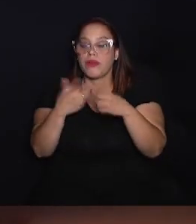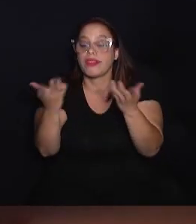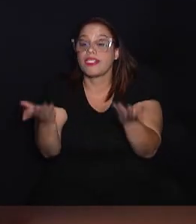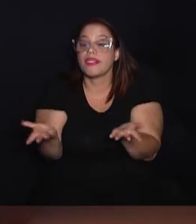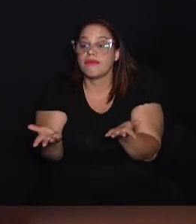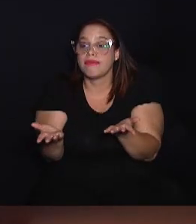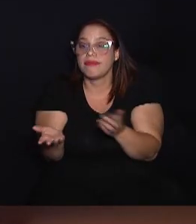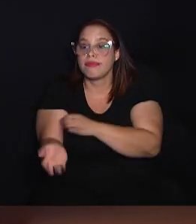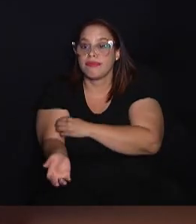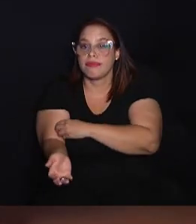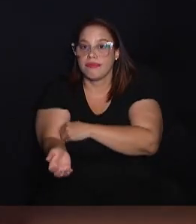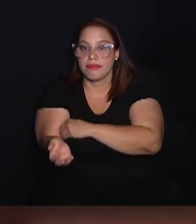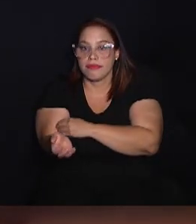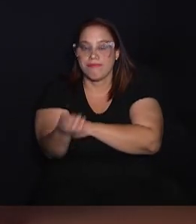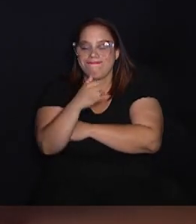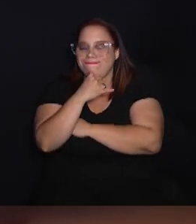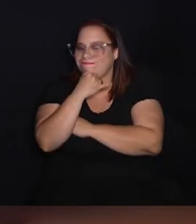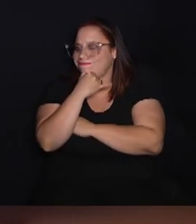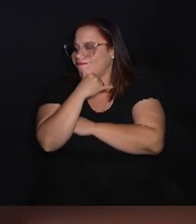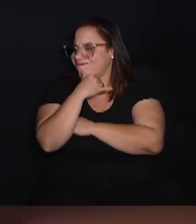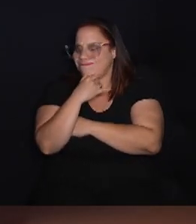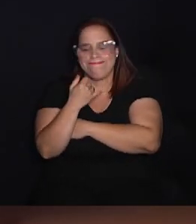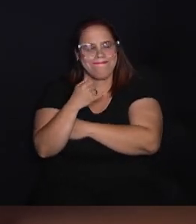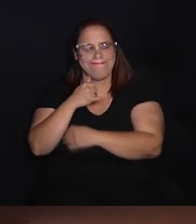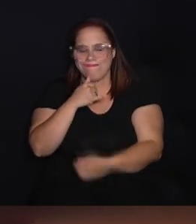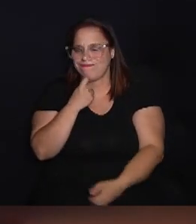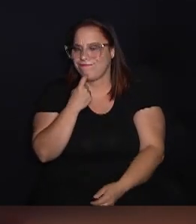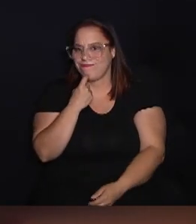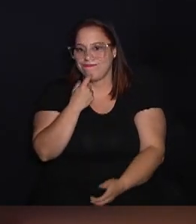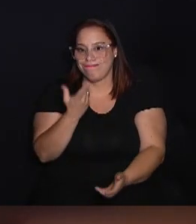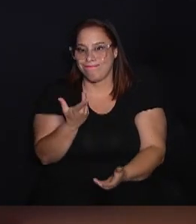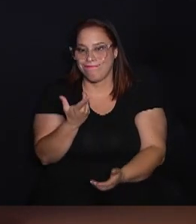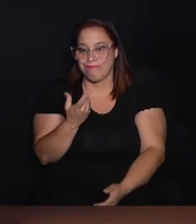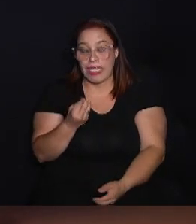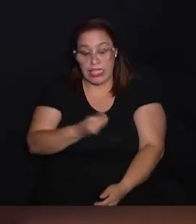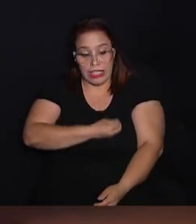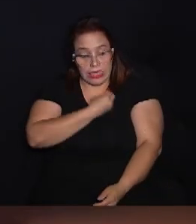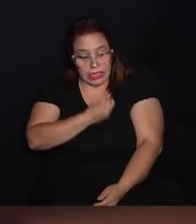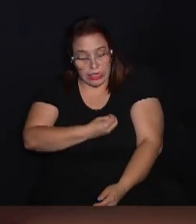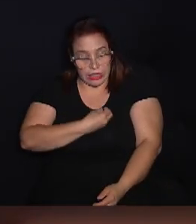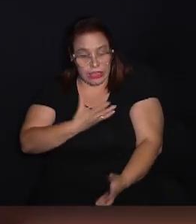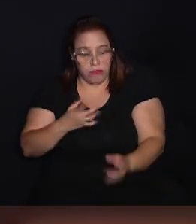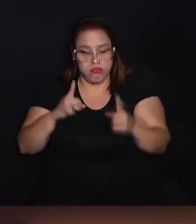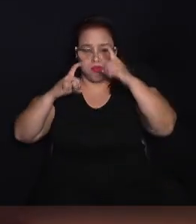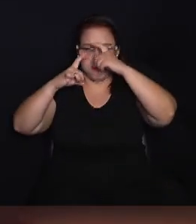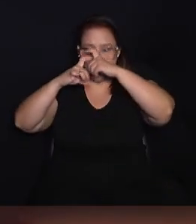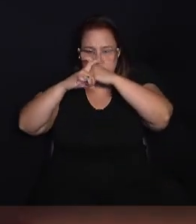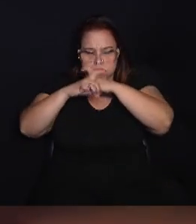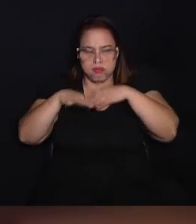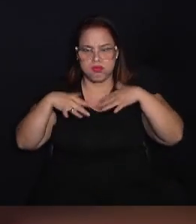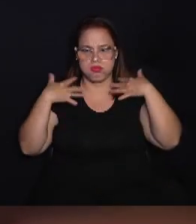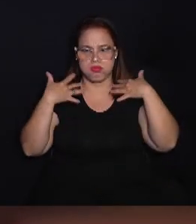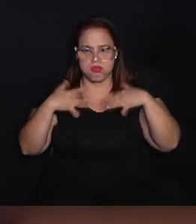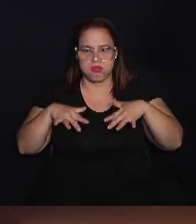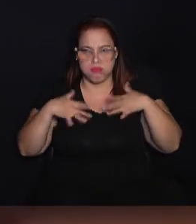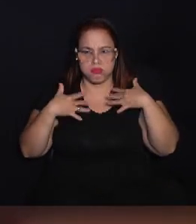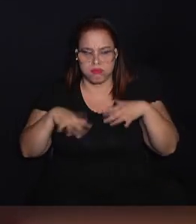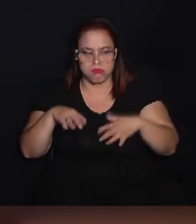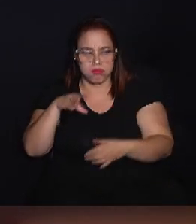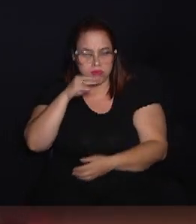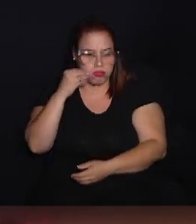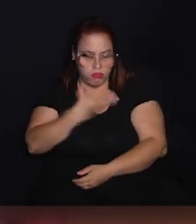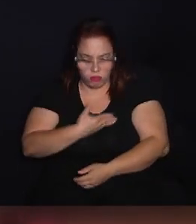somos aí de uma geração que a gente achava que a gente ia ter um mundo melhor, e infelizmente nós estamos numa situação séria, E